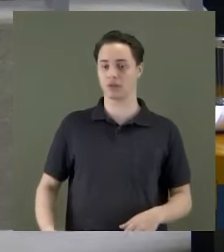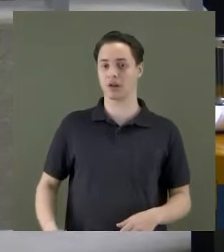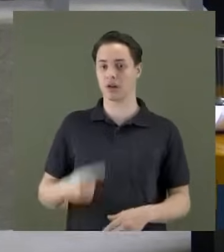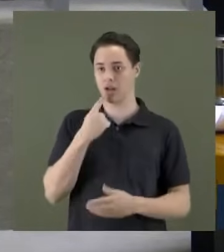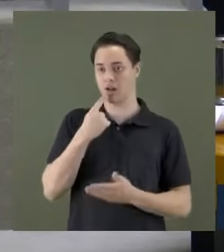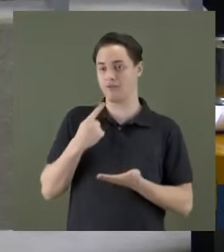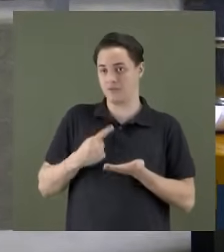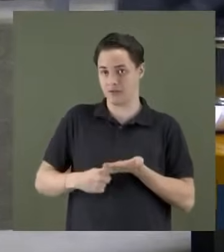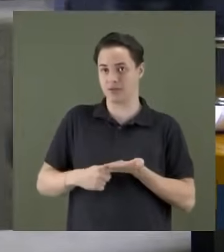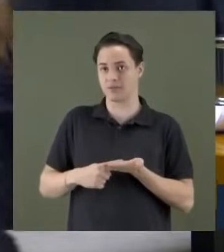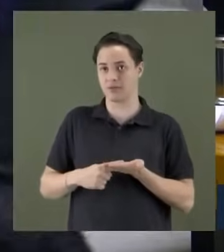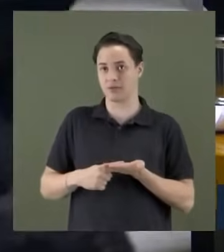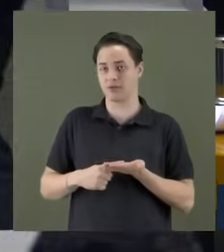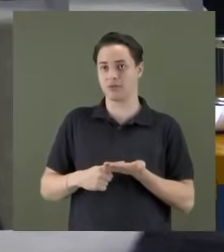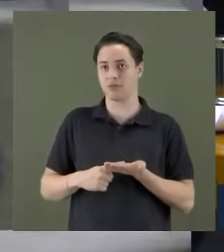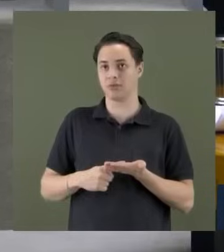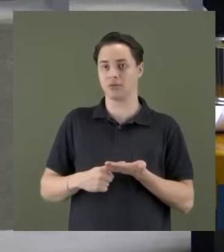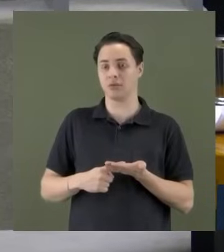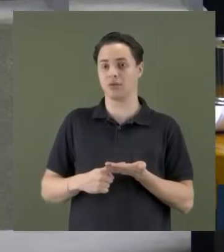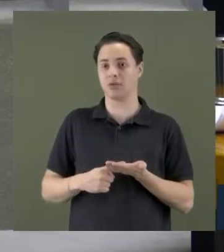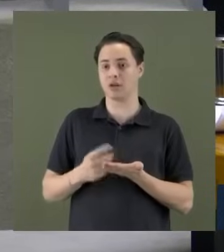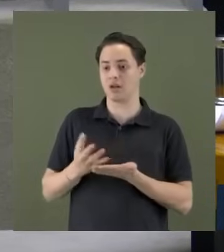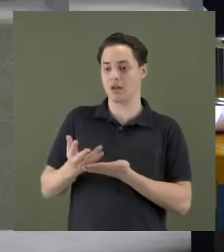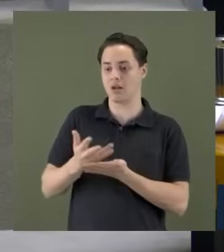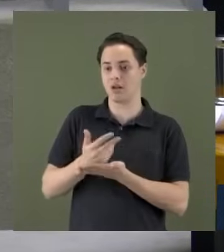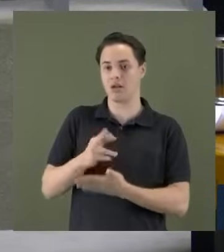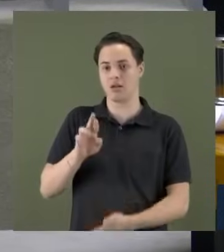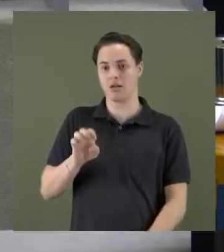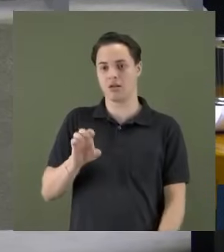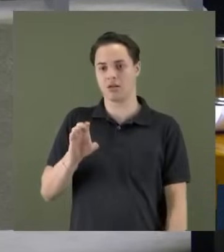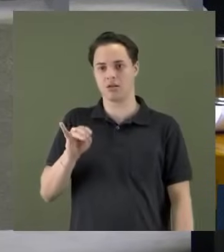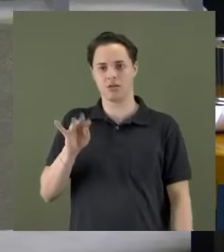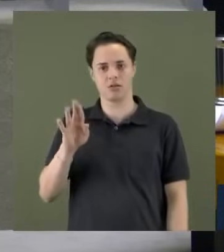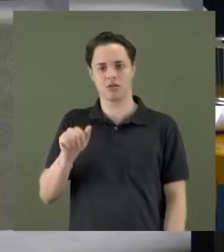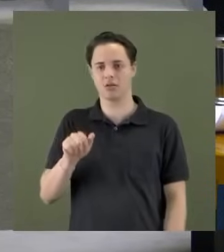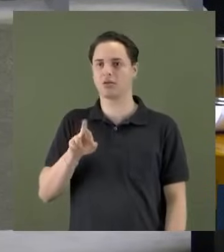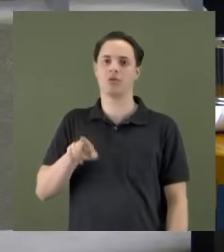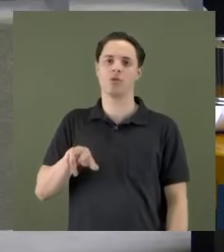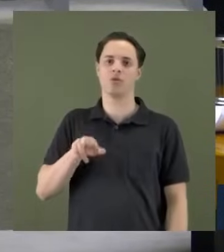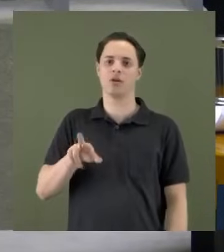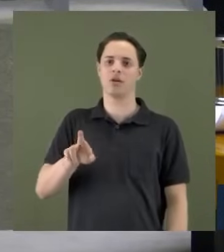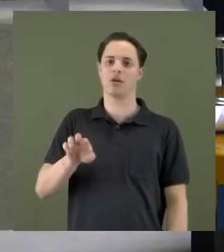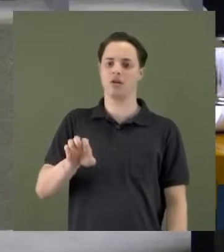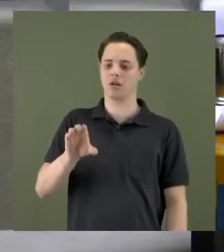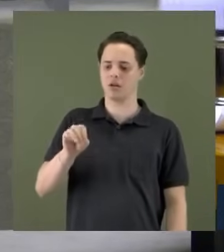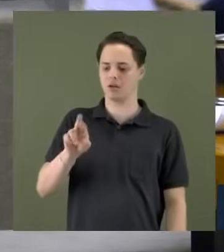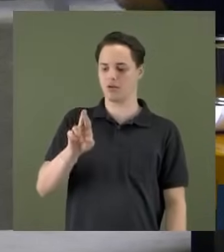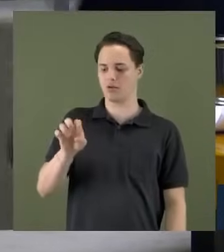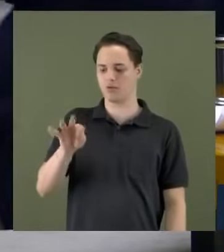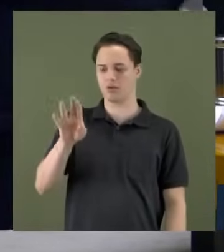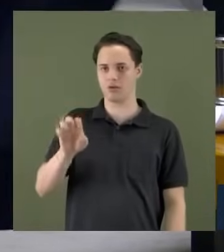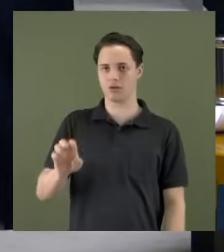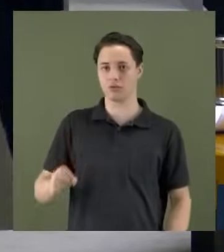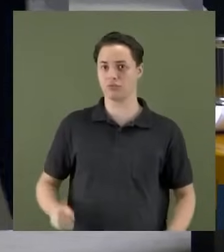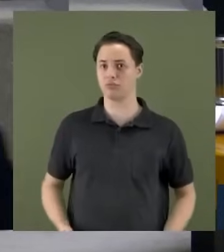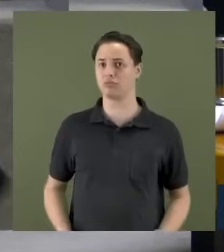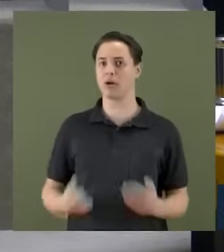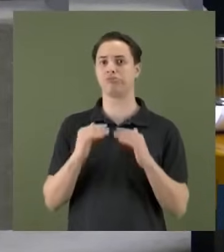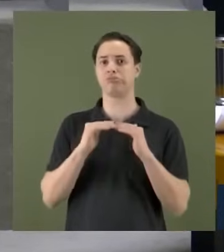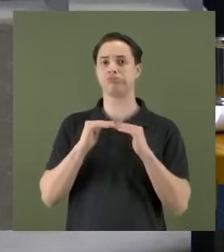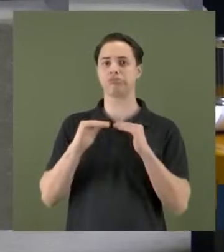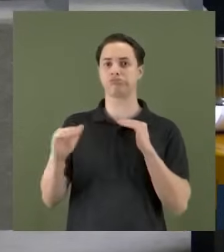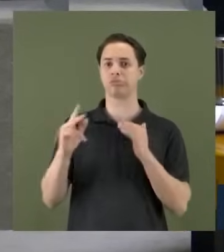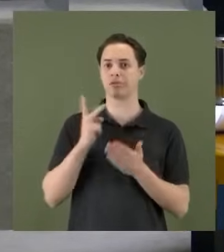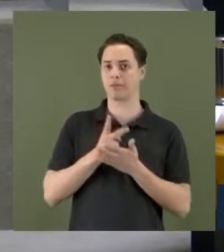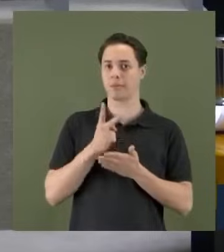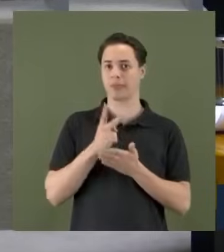afirma e esperava, as receitas não são recorrentes e as despesas são permanentes.